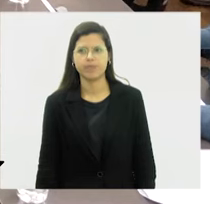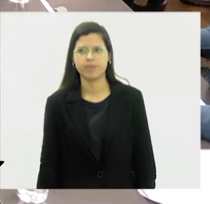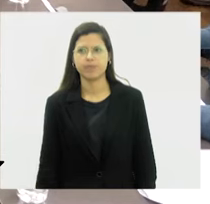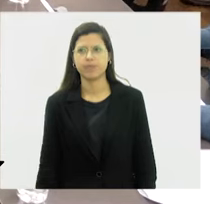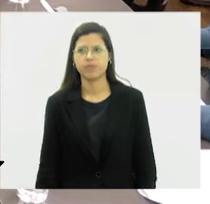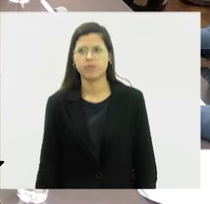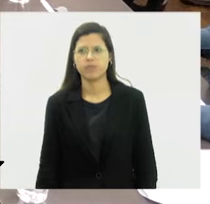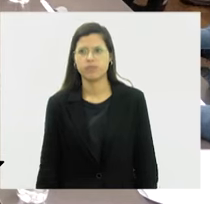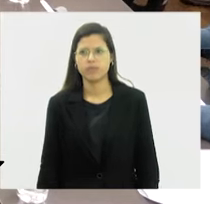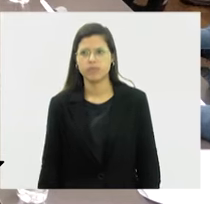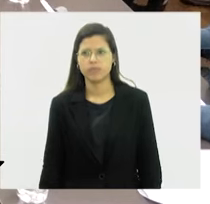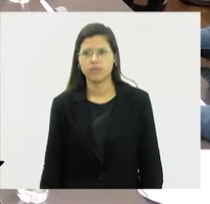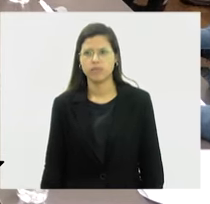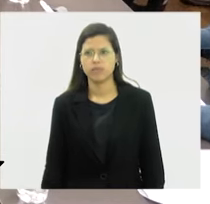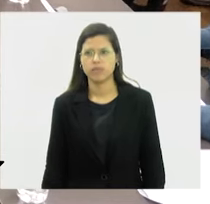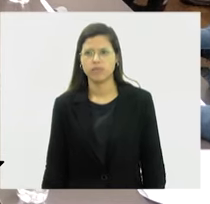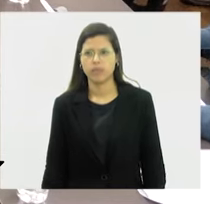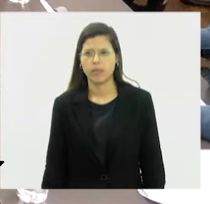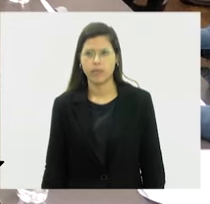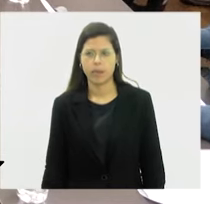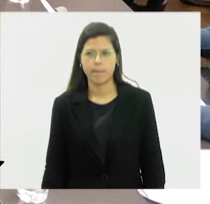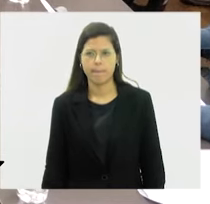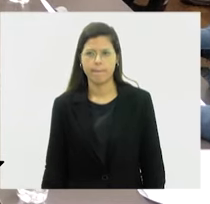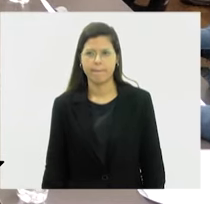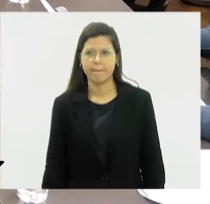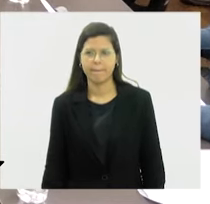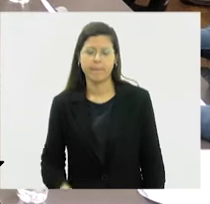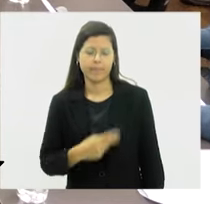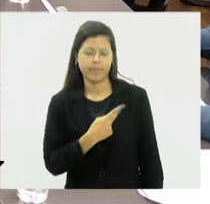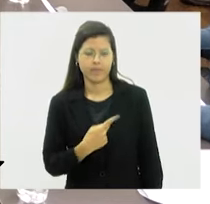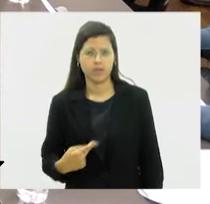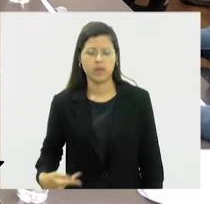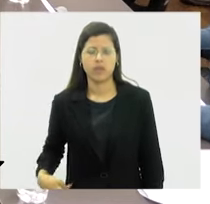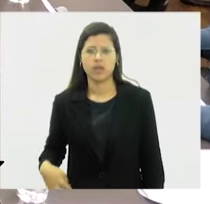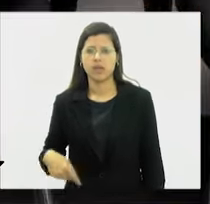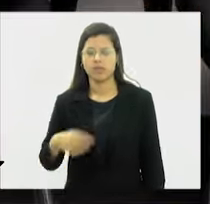Presidente. Deputado Luiz Paulo. Nos cabe aqui